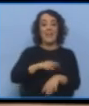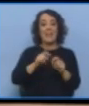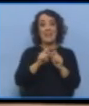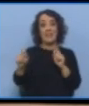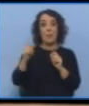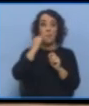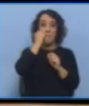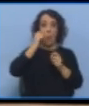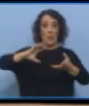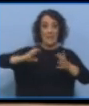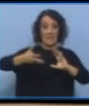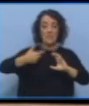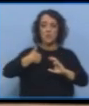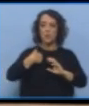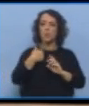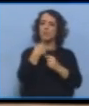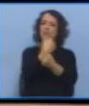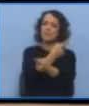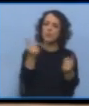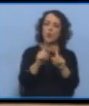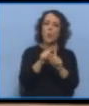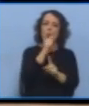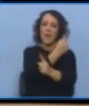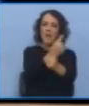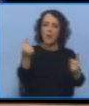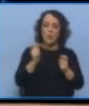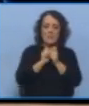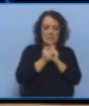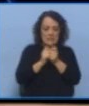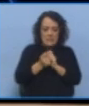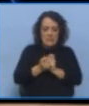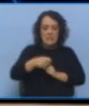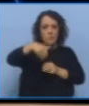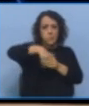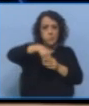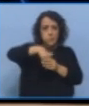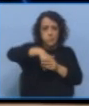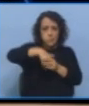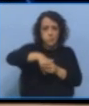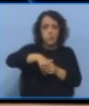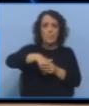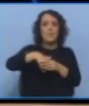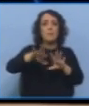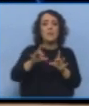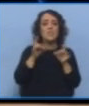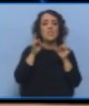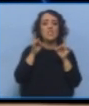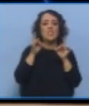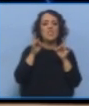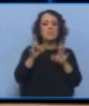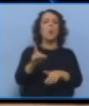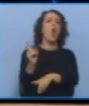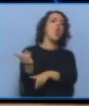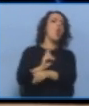crise foi: façam todos os ajustes necessários que tenham que fazer, mas não despeçam como primeiro